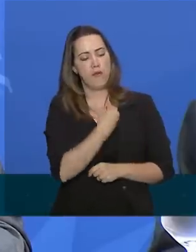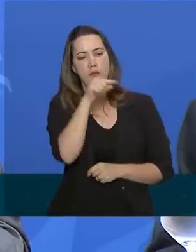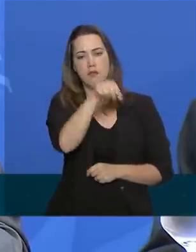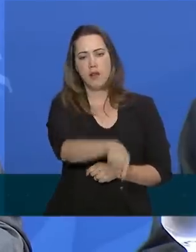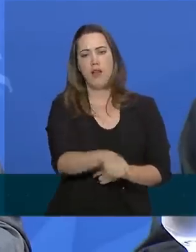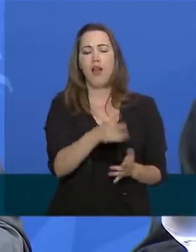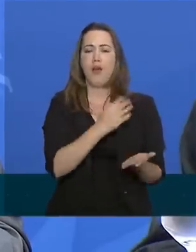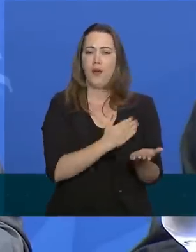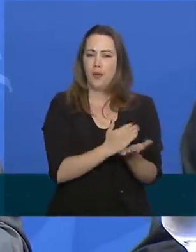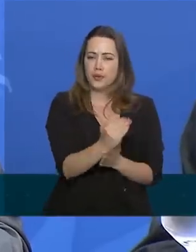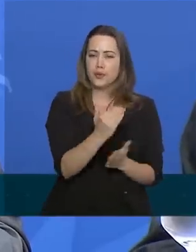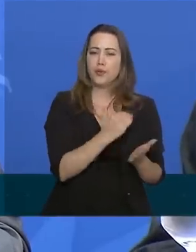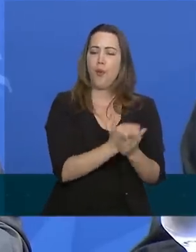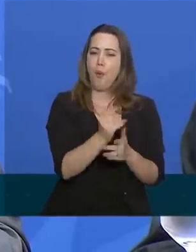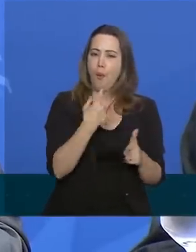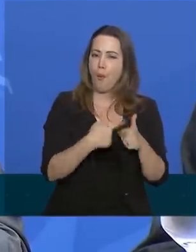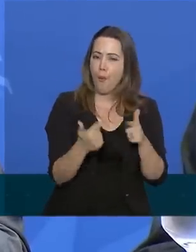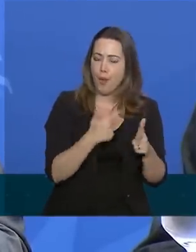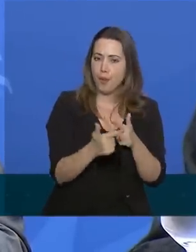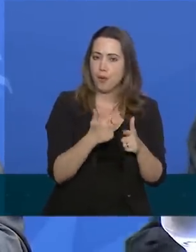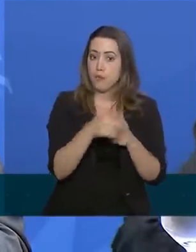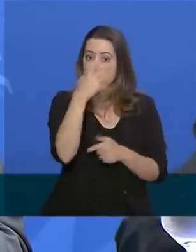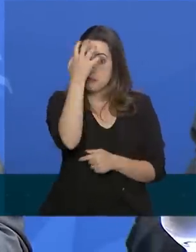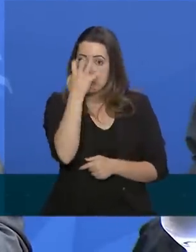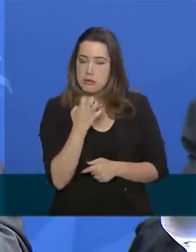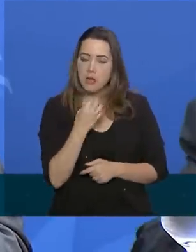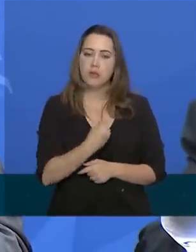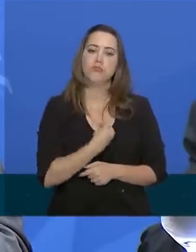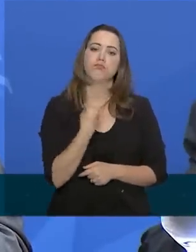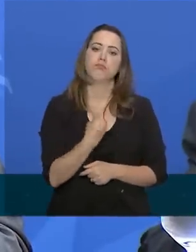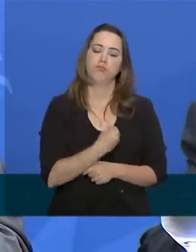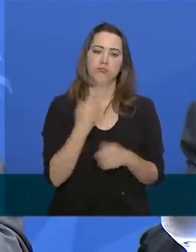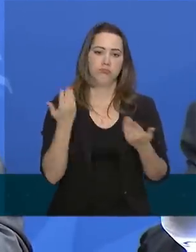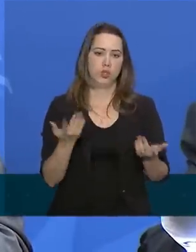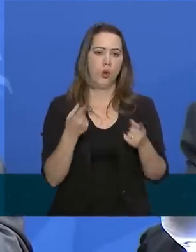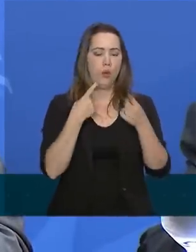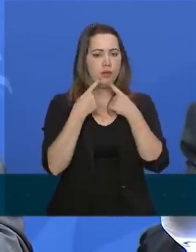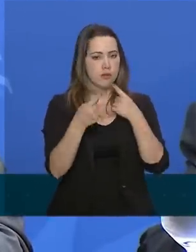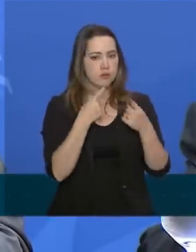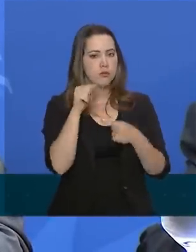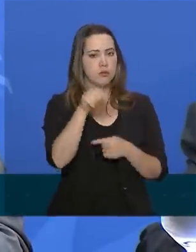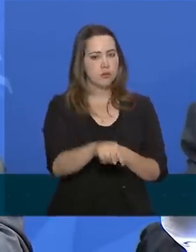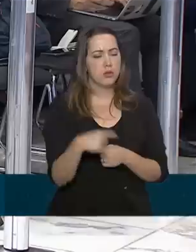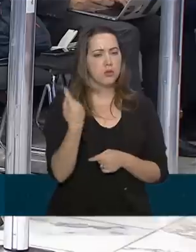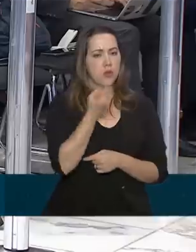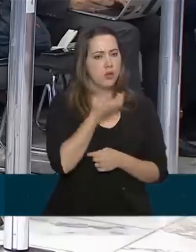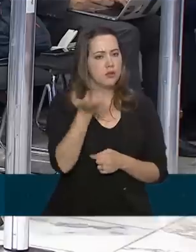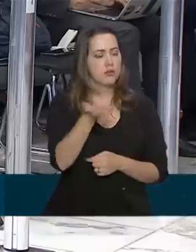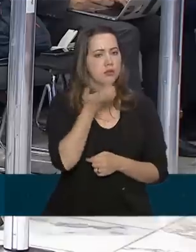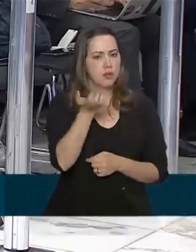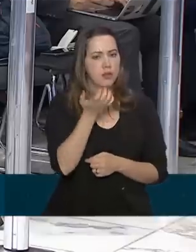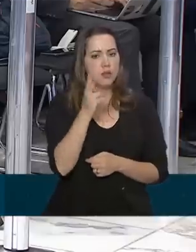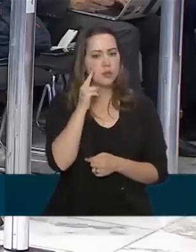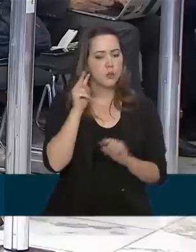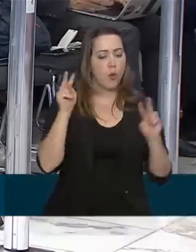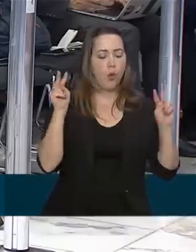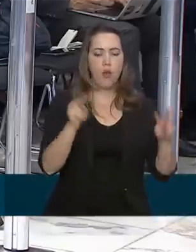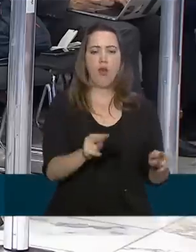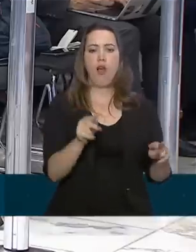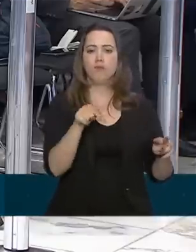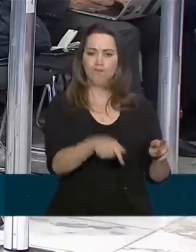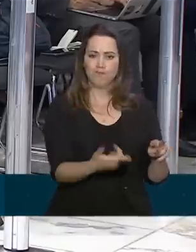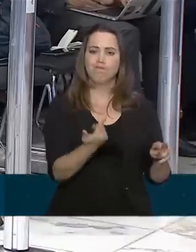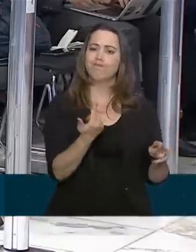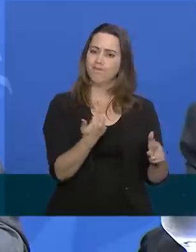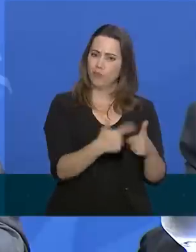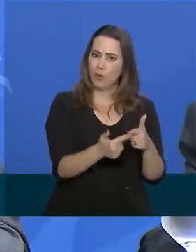permanece tendo problemas muito graves de qualidade de vida e essa discussão para a qual nós queremos endereçar os nossos esforços que